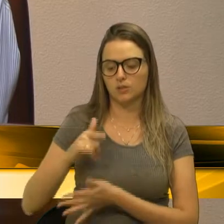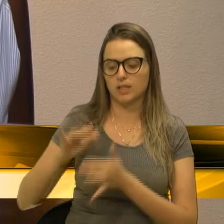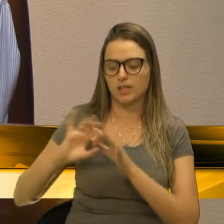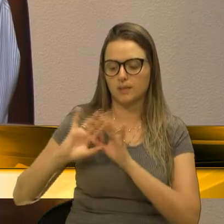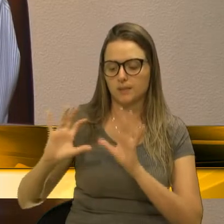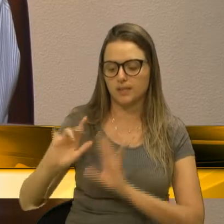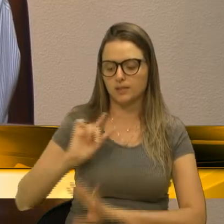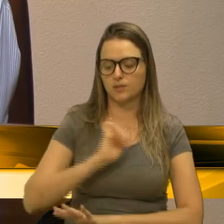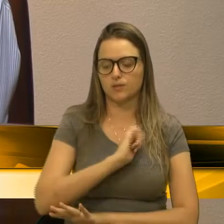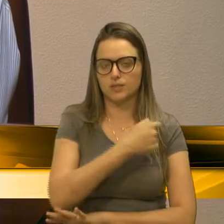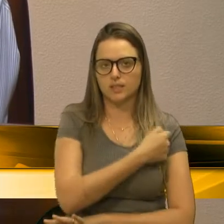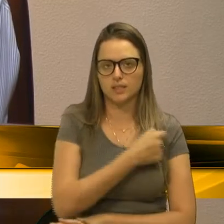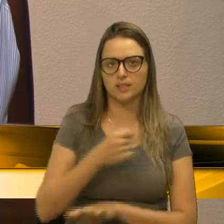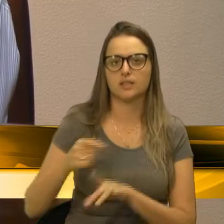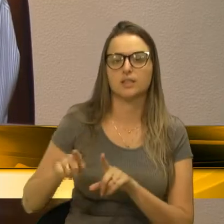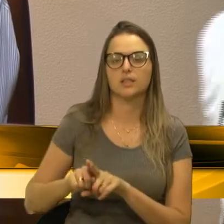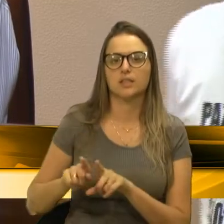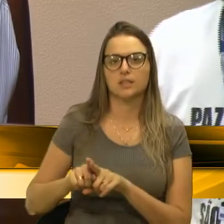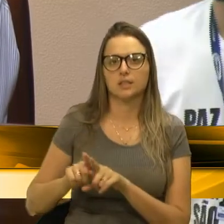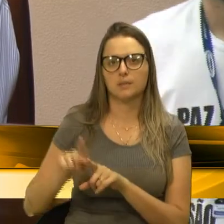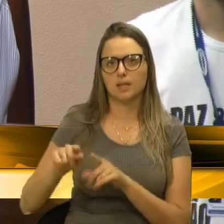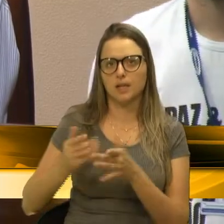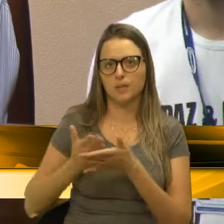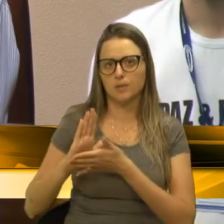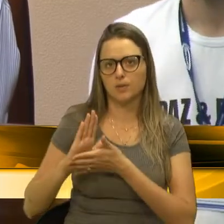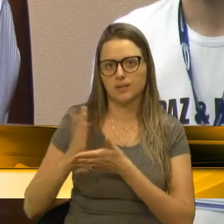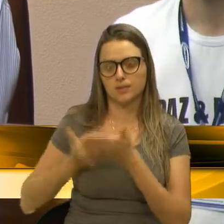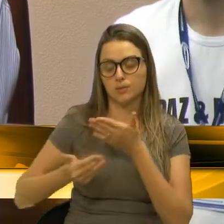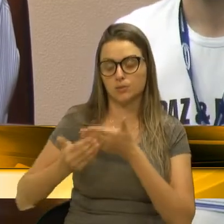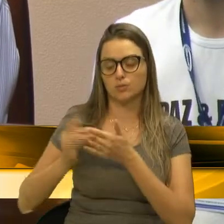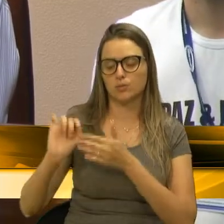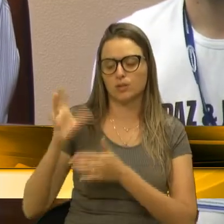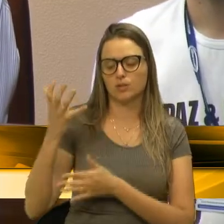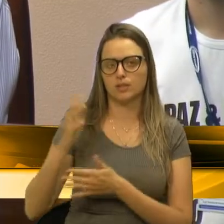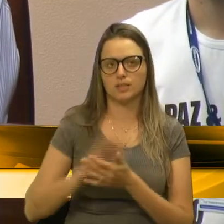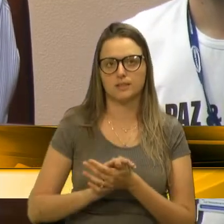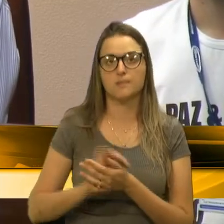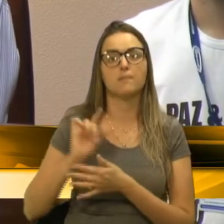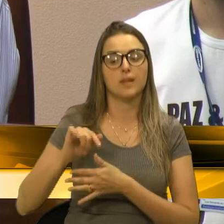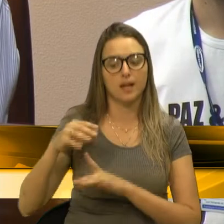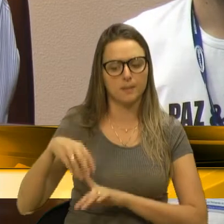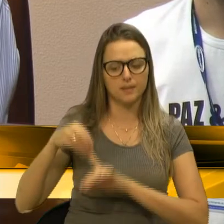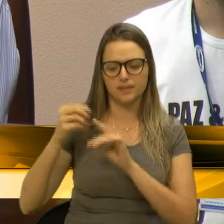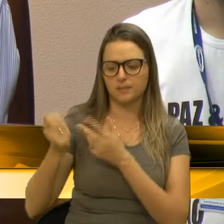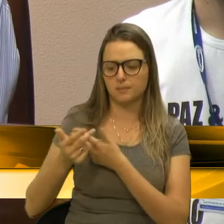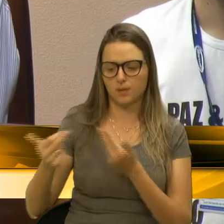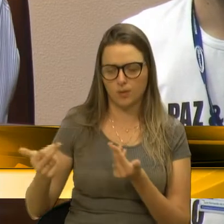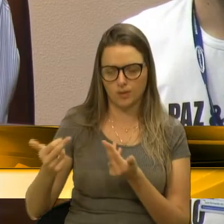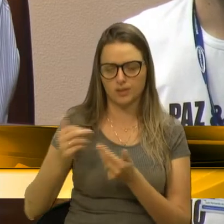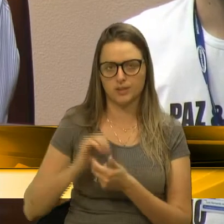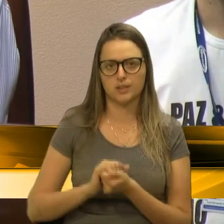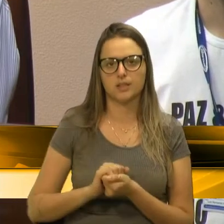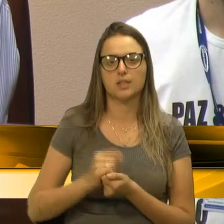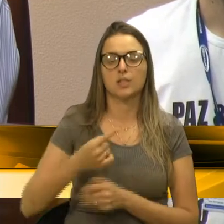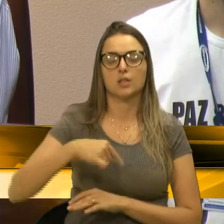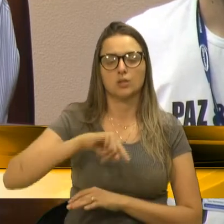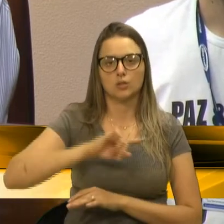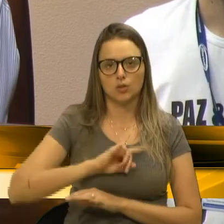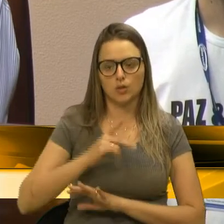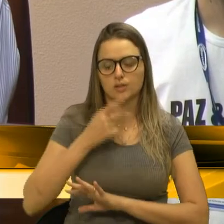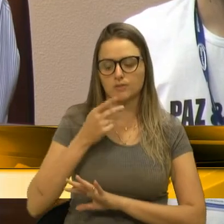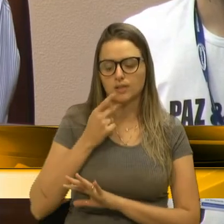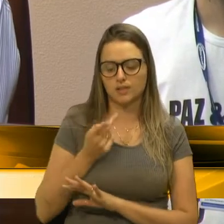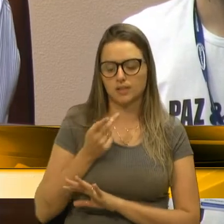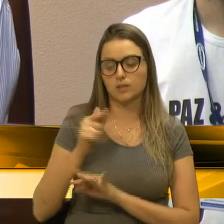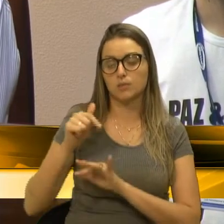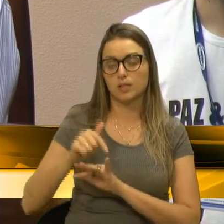fiscalização e de avaliação das contas, aprovação das contas. Então, essas são as principais, entre outros. O Poder Público, estamos falando aqui no caso em âmbito